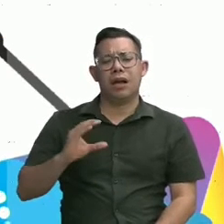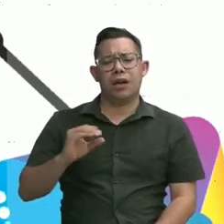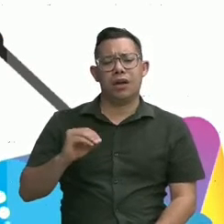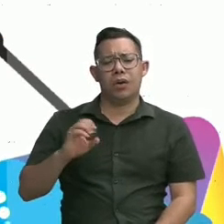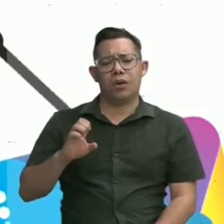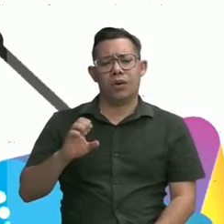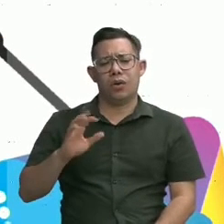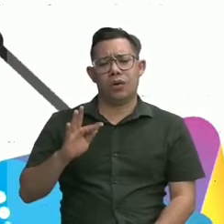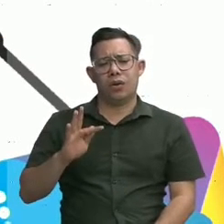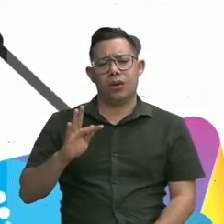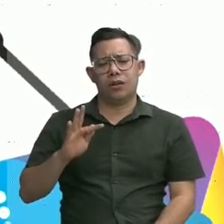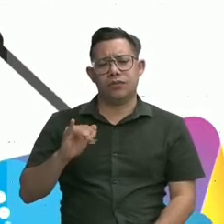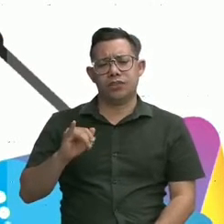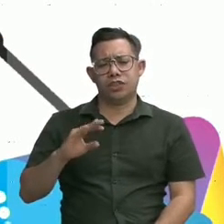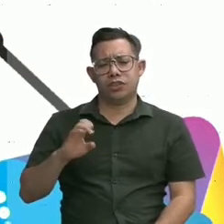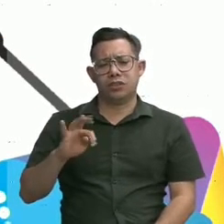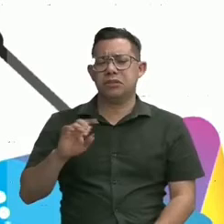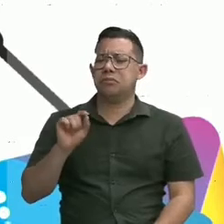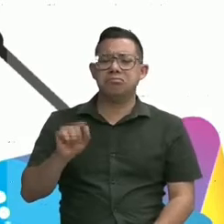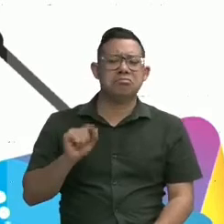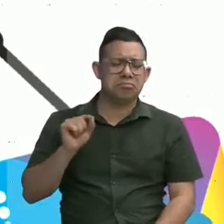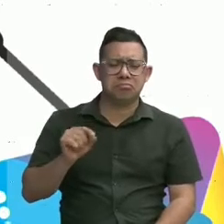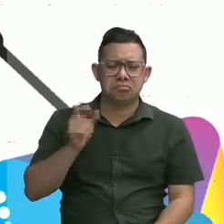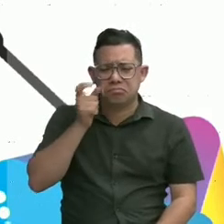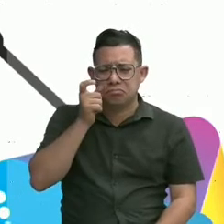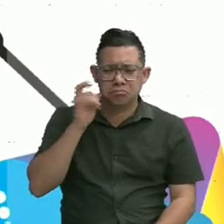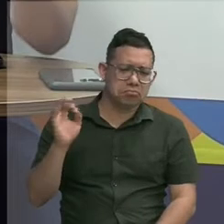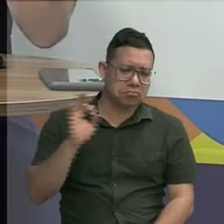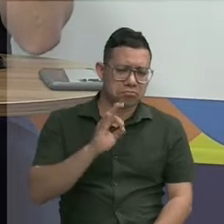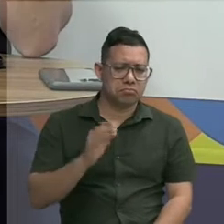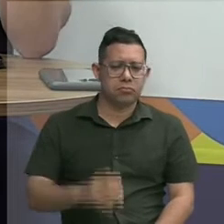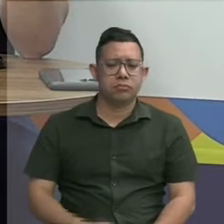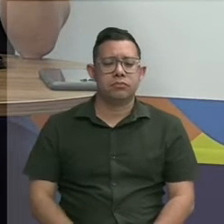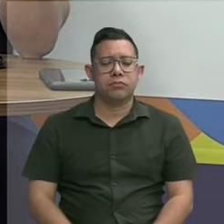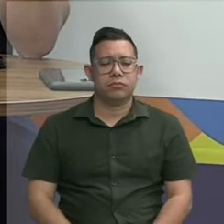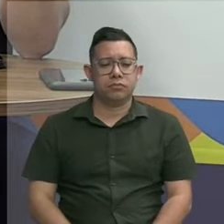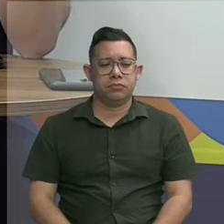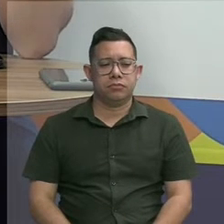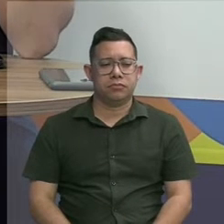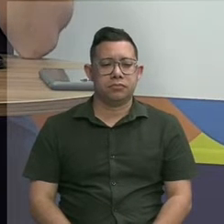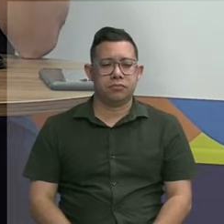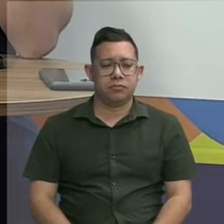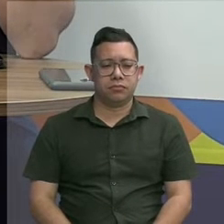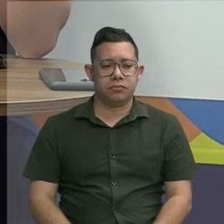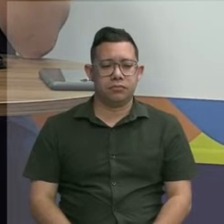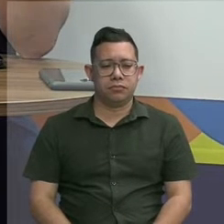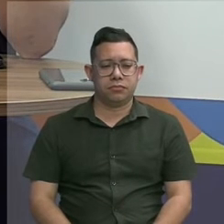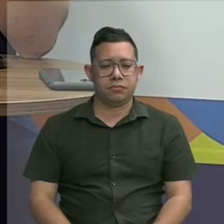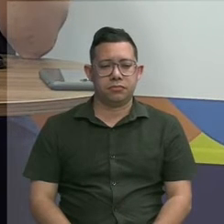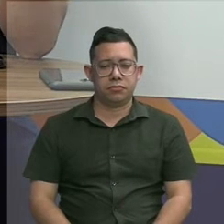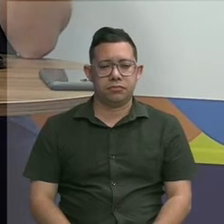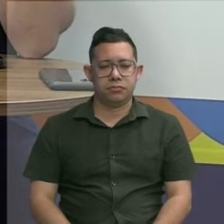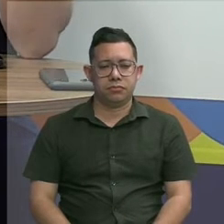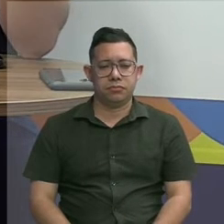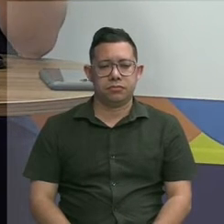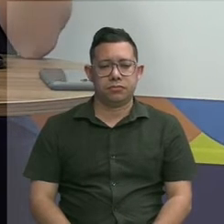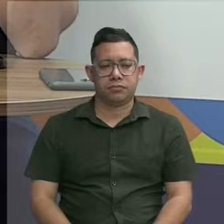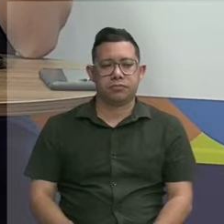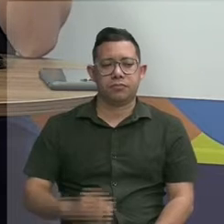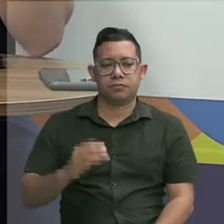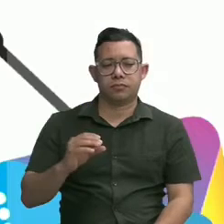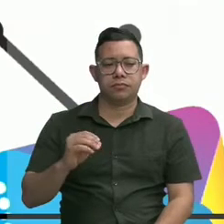se conhecer né gente que eu falei agora vamos ver o significado ó o suficiente é o fator multiplicativo